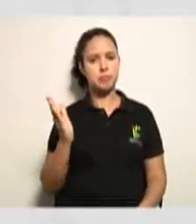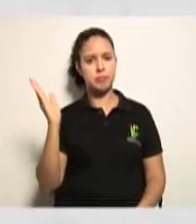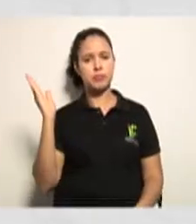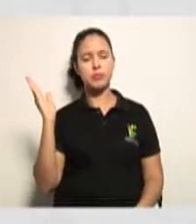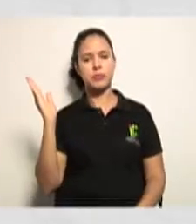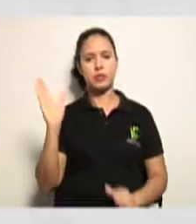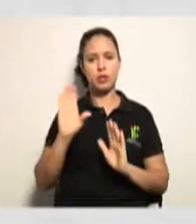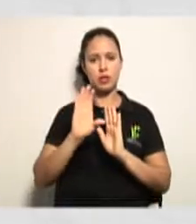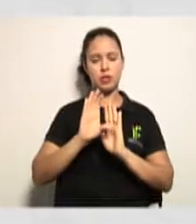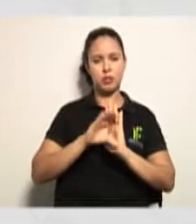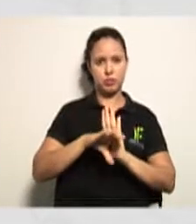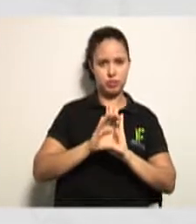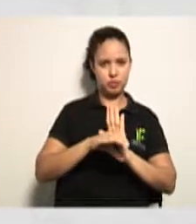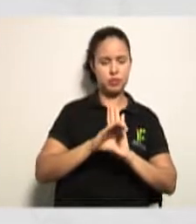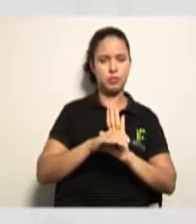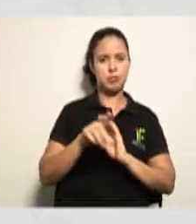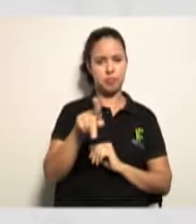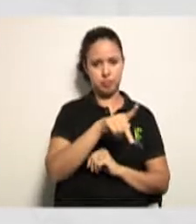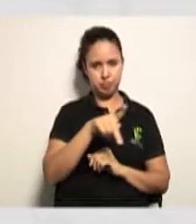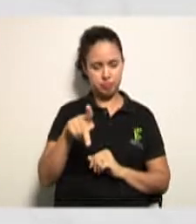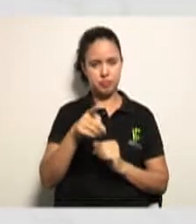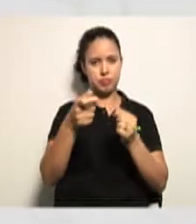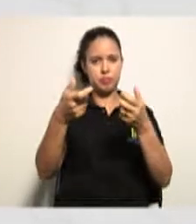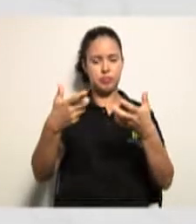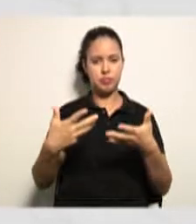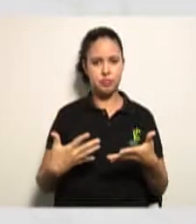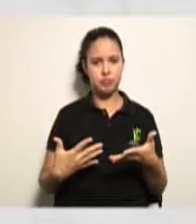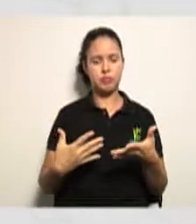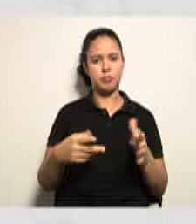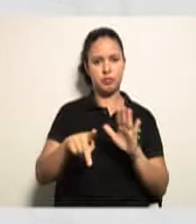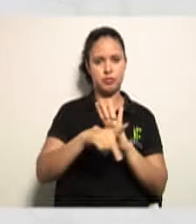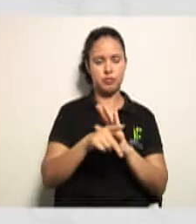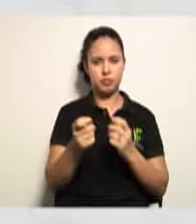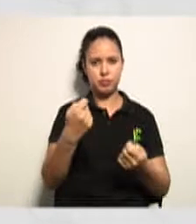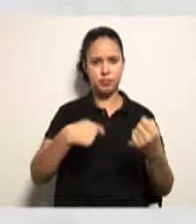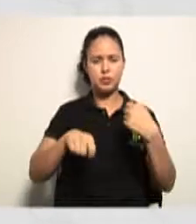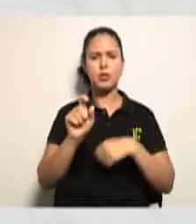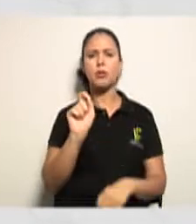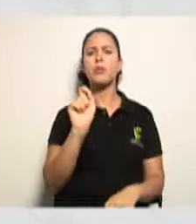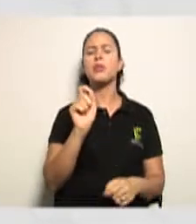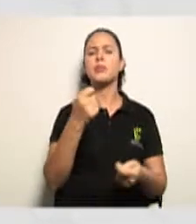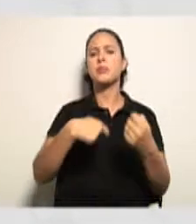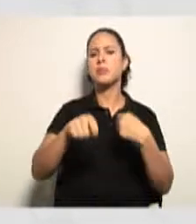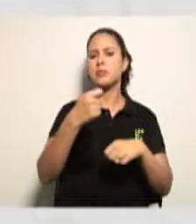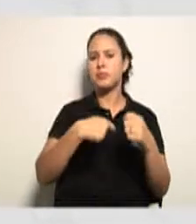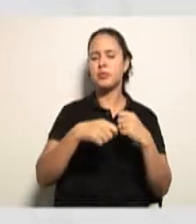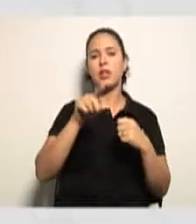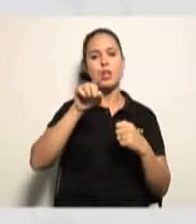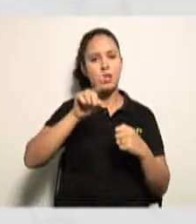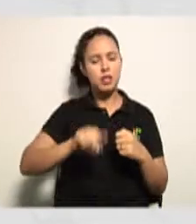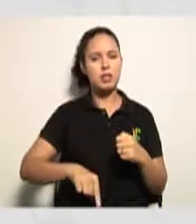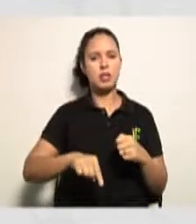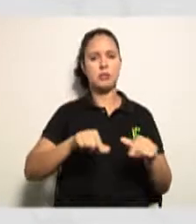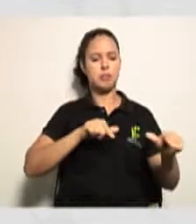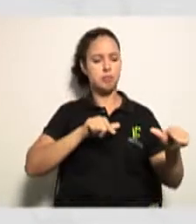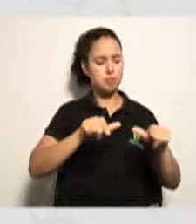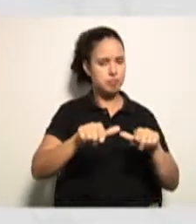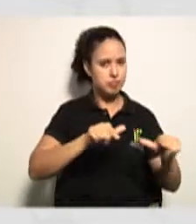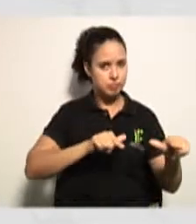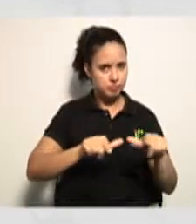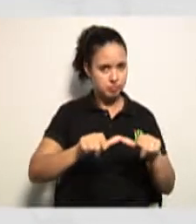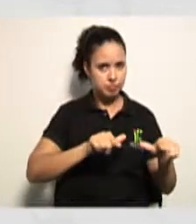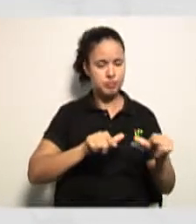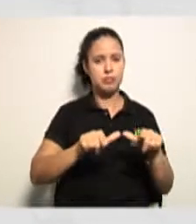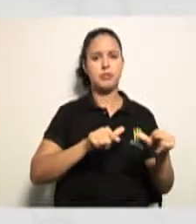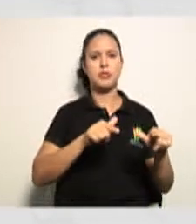o professor Chiavenato ele traz em relação à administração. O que é a administração? É o ato de trabalhar com